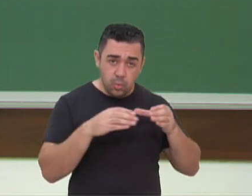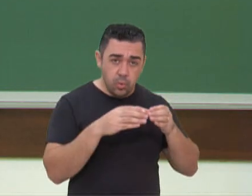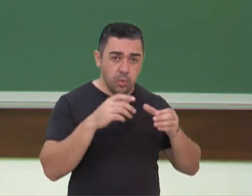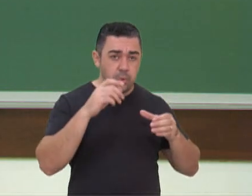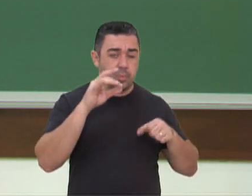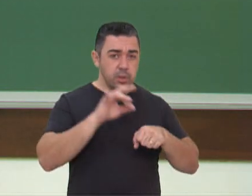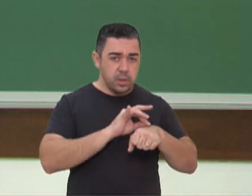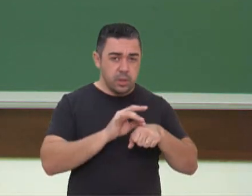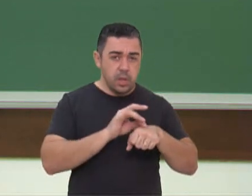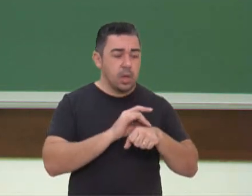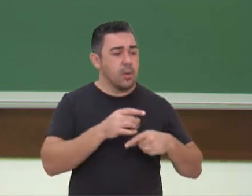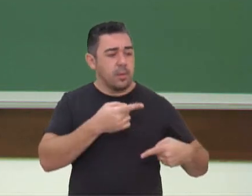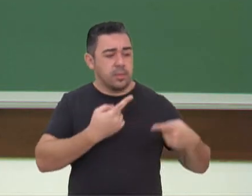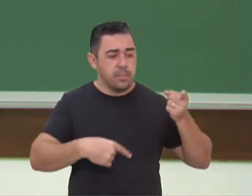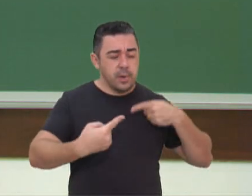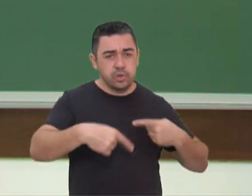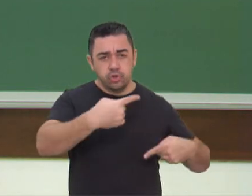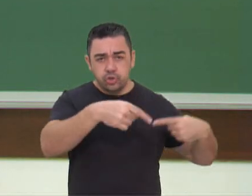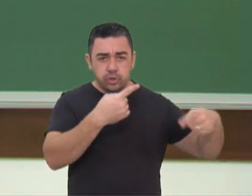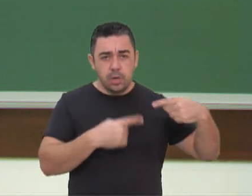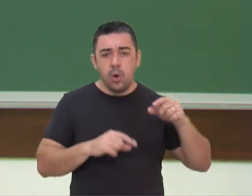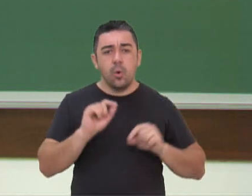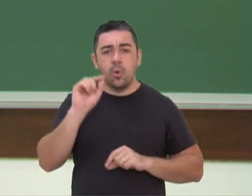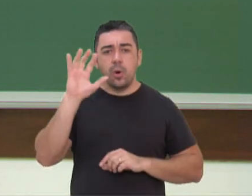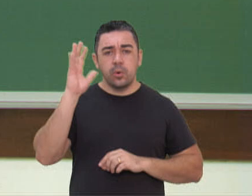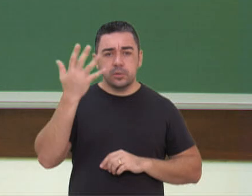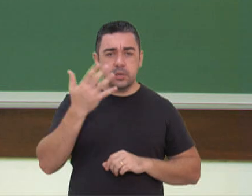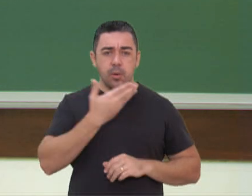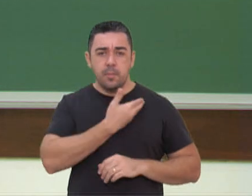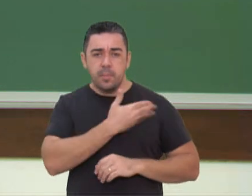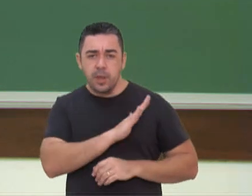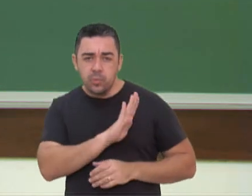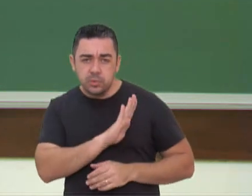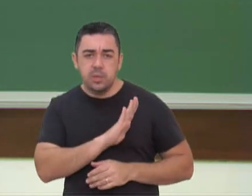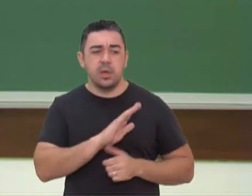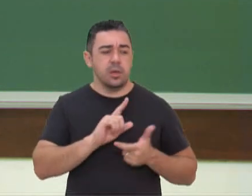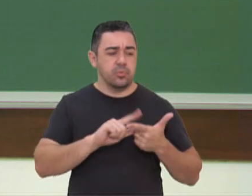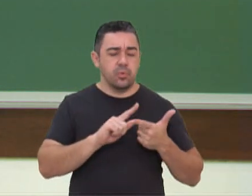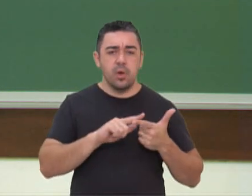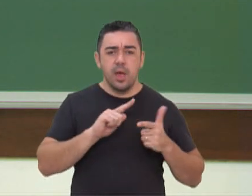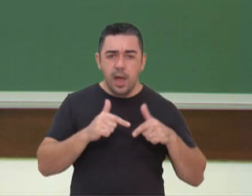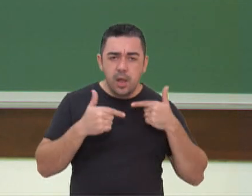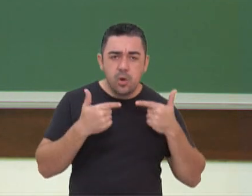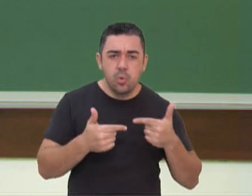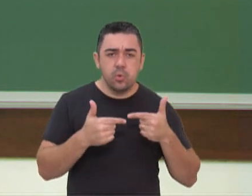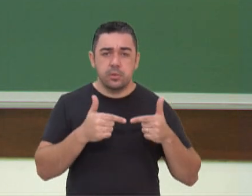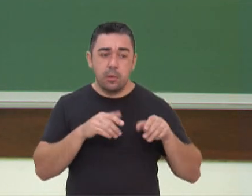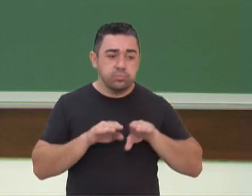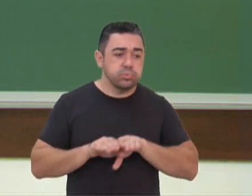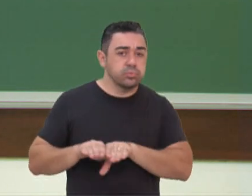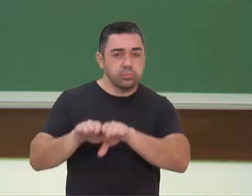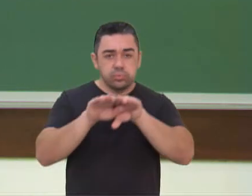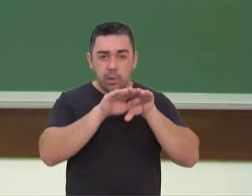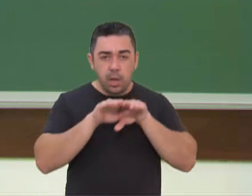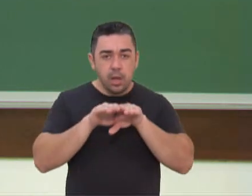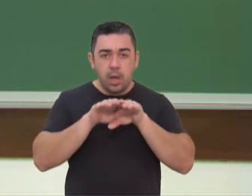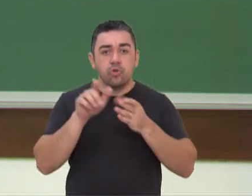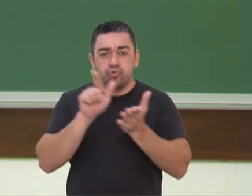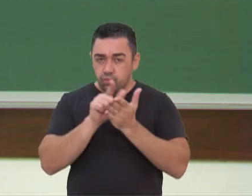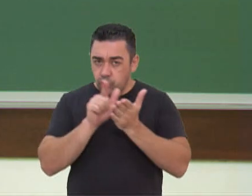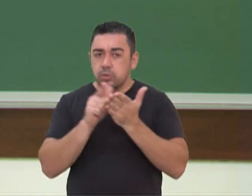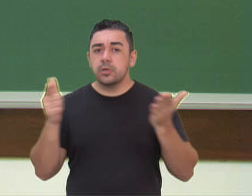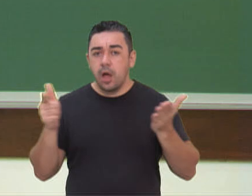vida social, para debater a questão do preconceito, da luta pela igualdade. E esses jornais tinham muito forte essa